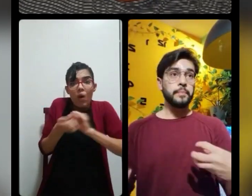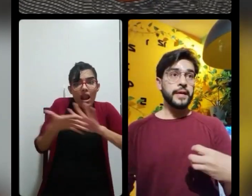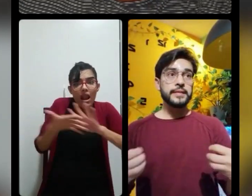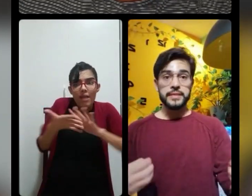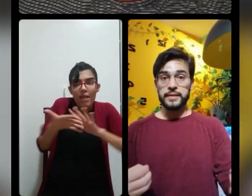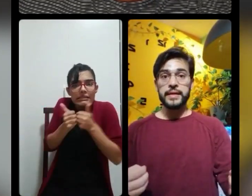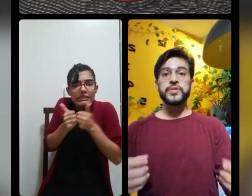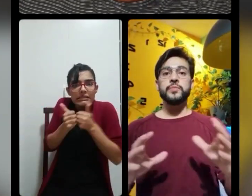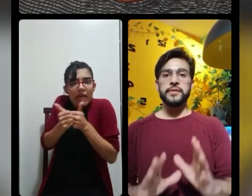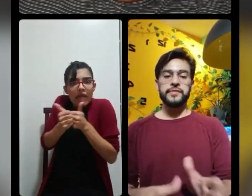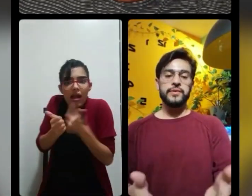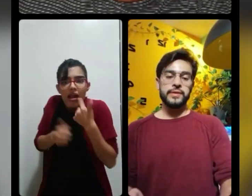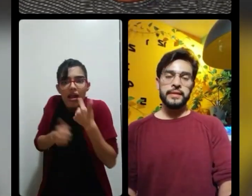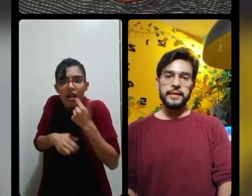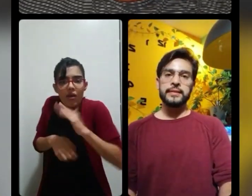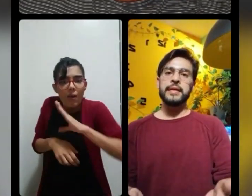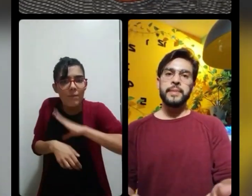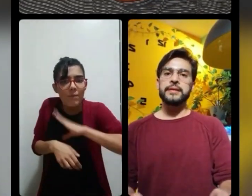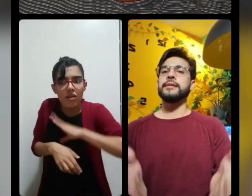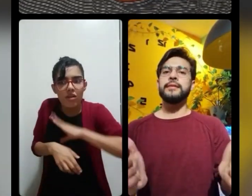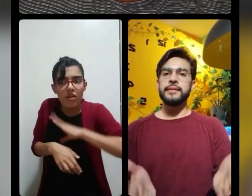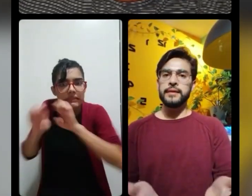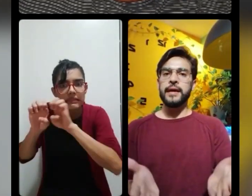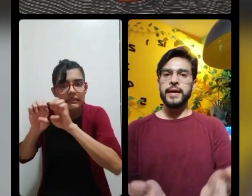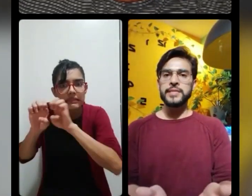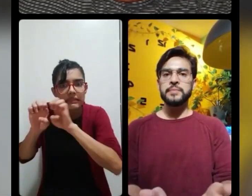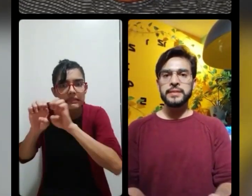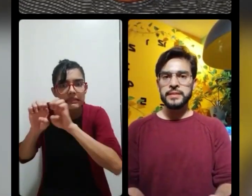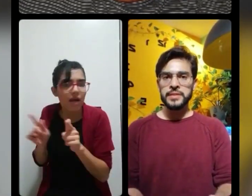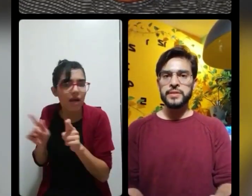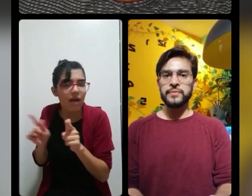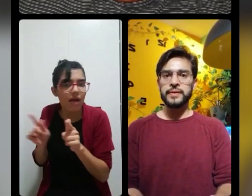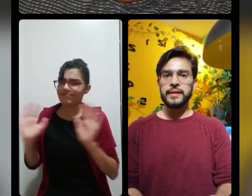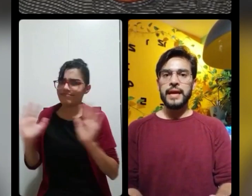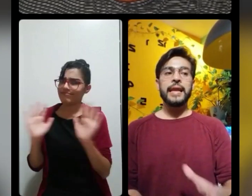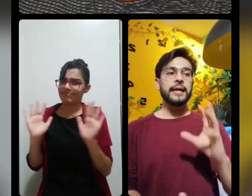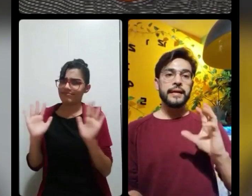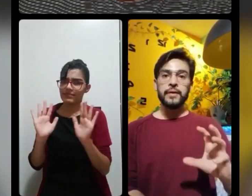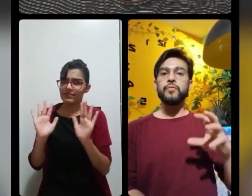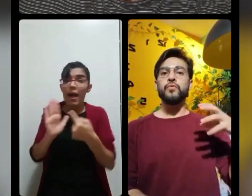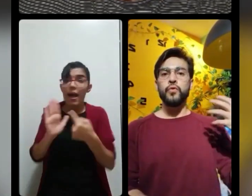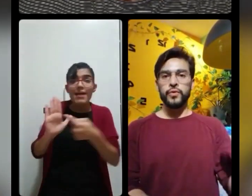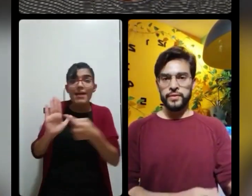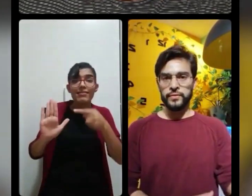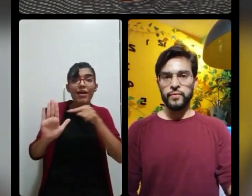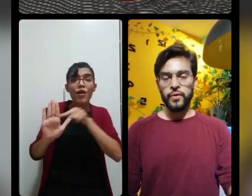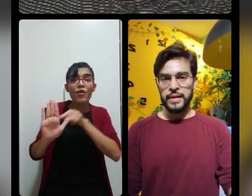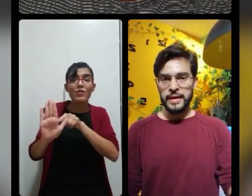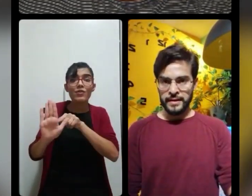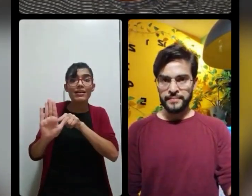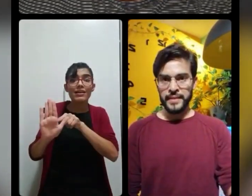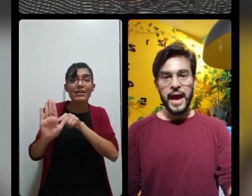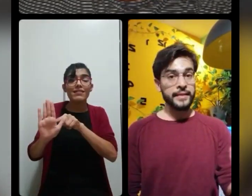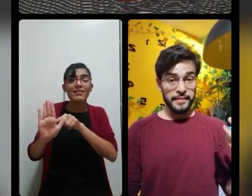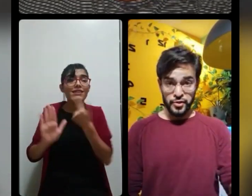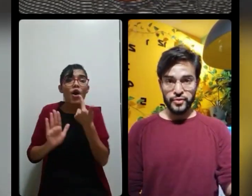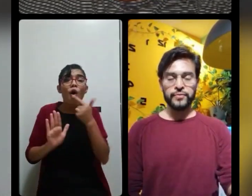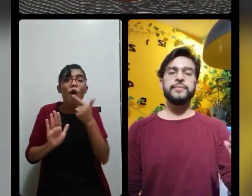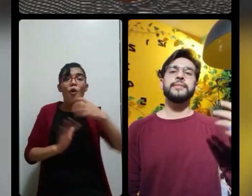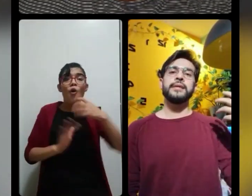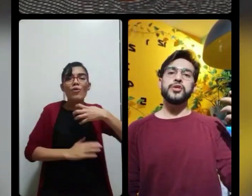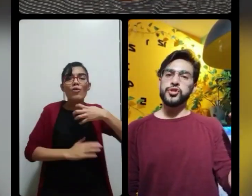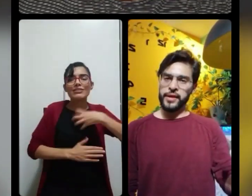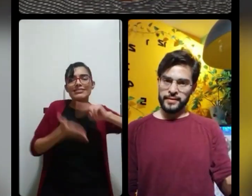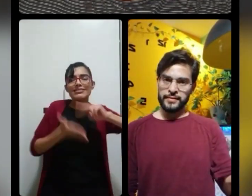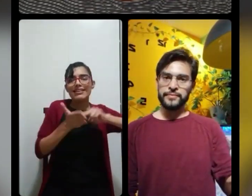a partir de perdas e ganhos, eu prefiro entender a partir de ressemantização. Ela ganha um outro olhar